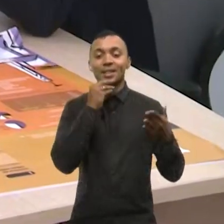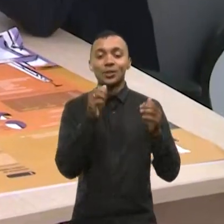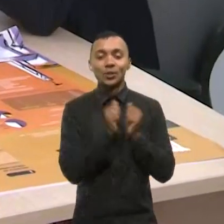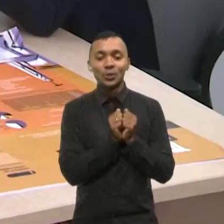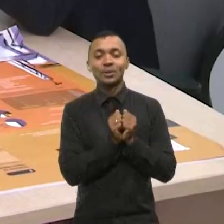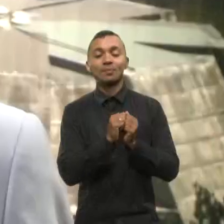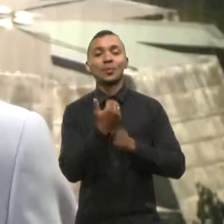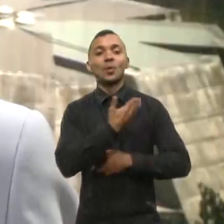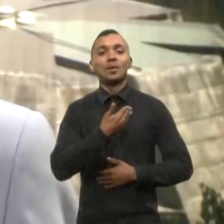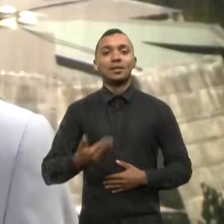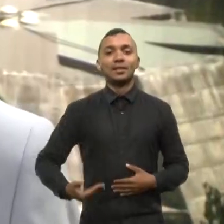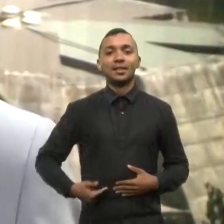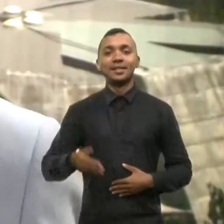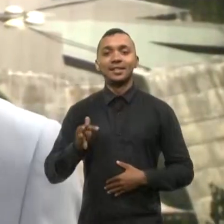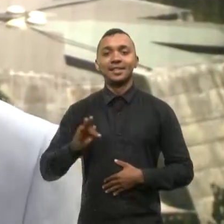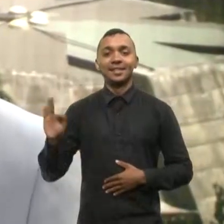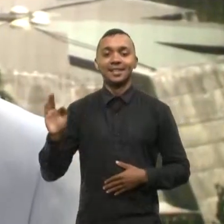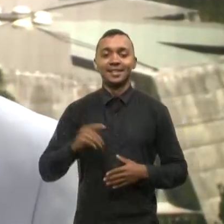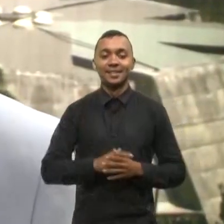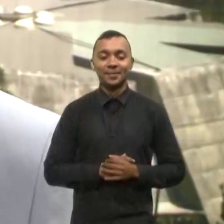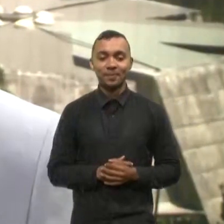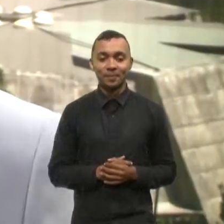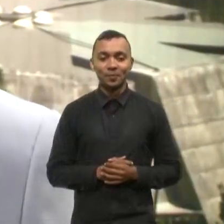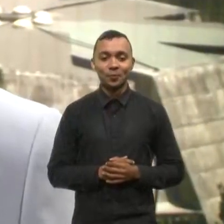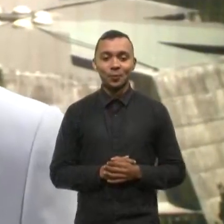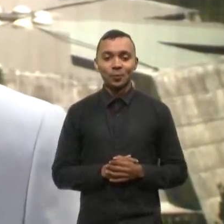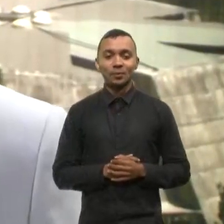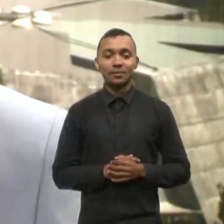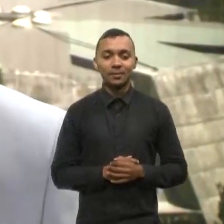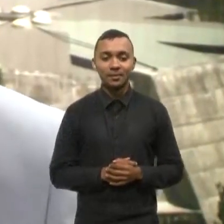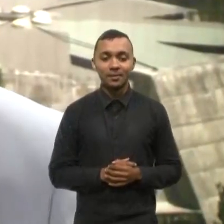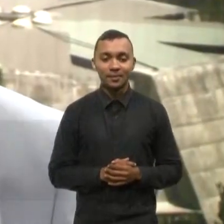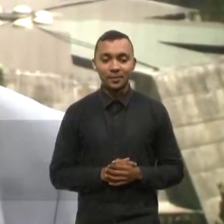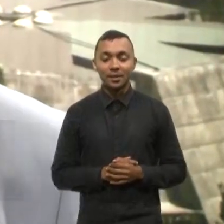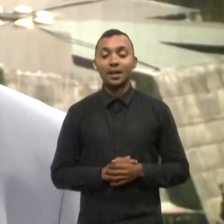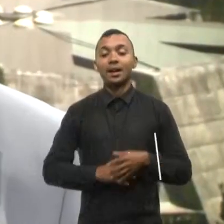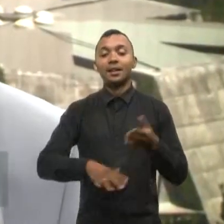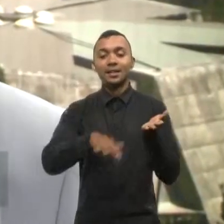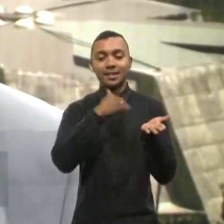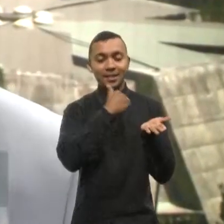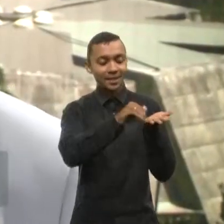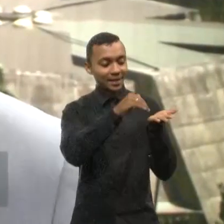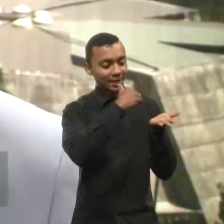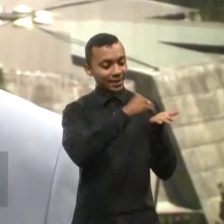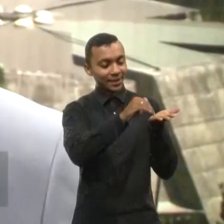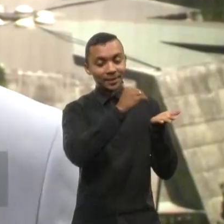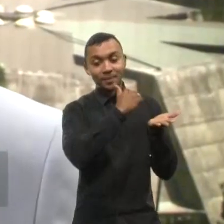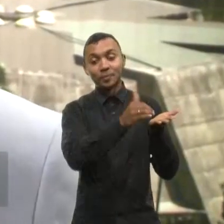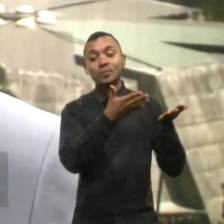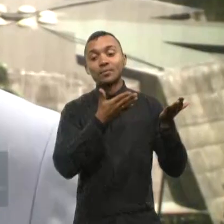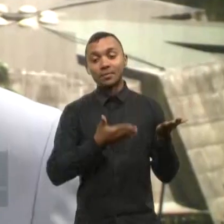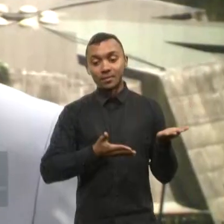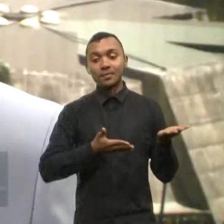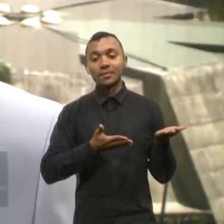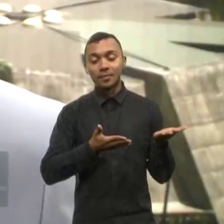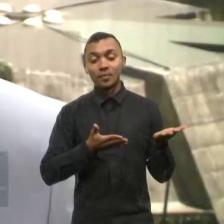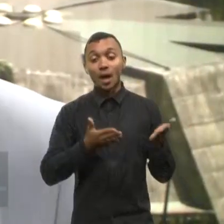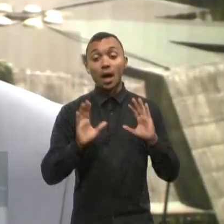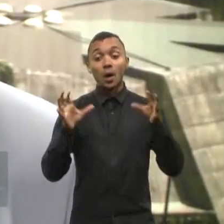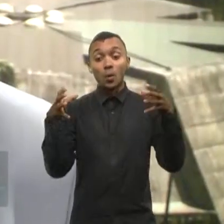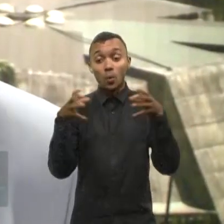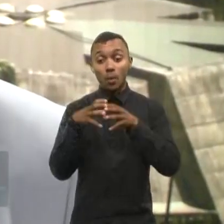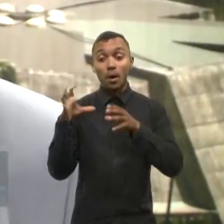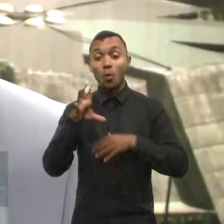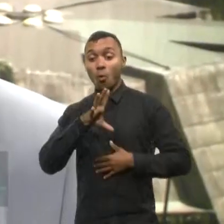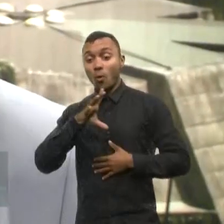governo federal. Isso tem total relação com o trabalho da nossa secretaria. Nós temos uma coordenação de enfrentamento